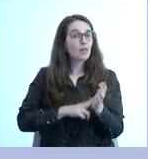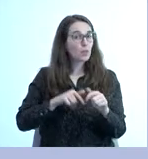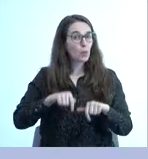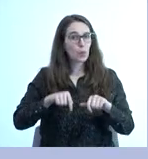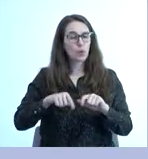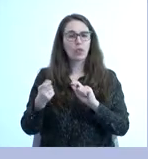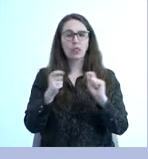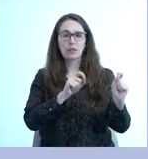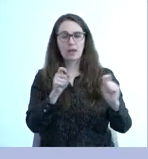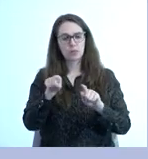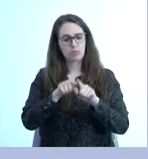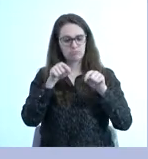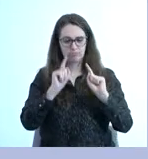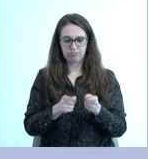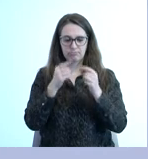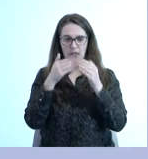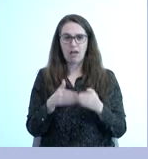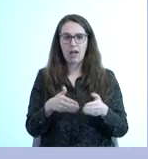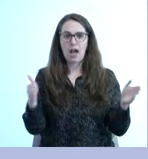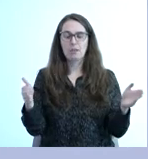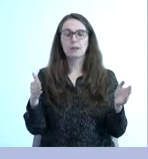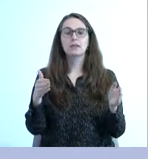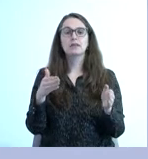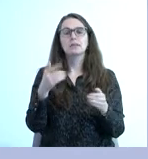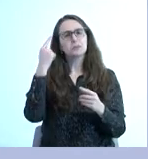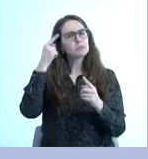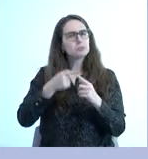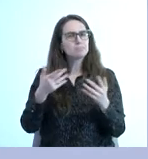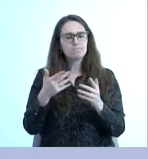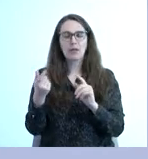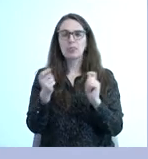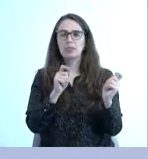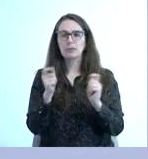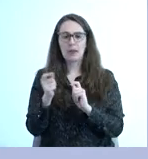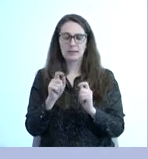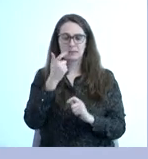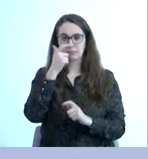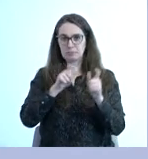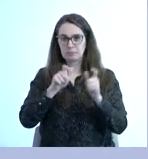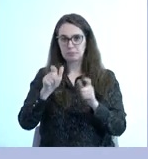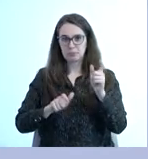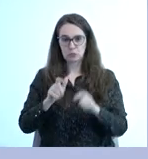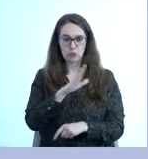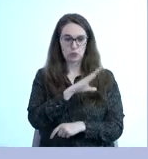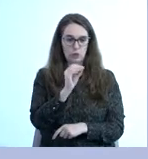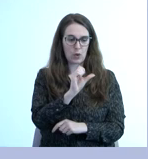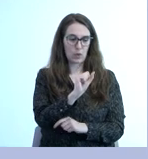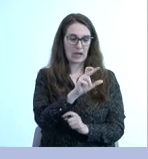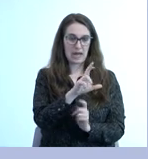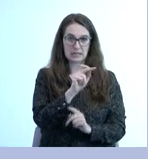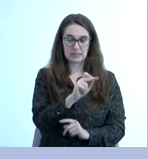sessão inaugural do programa que acompanha a exposição, é promovido um debate entre João Luís Carrilho da